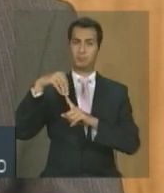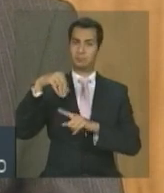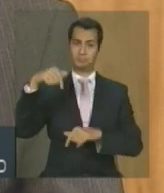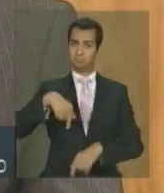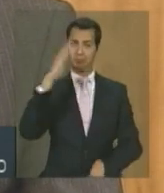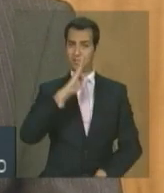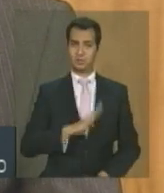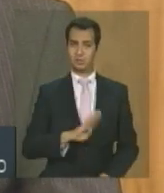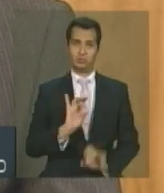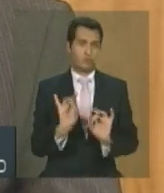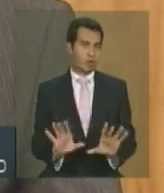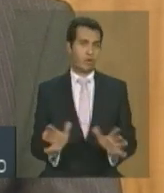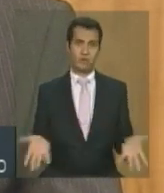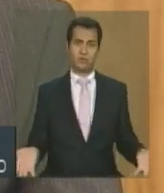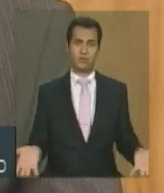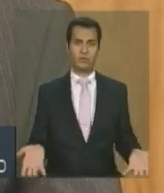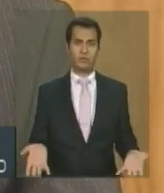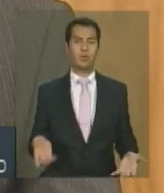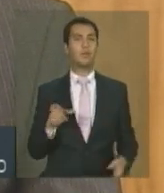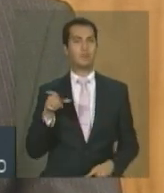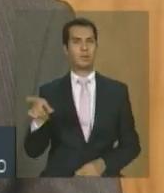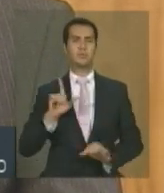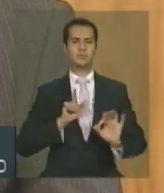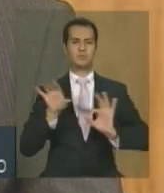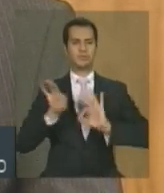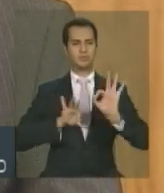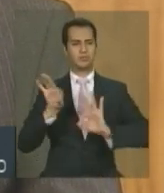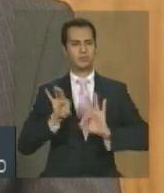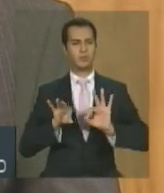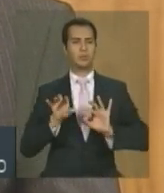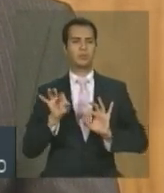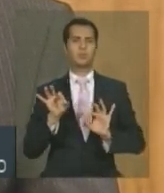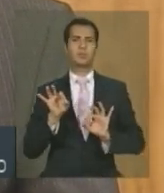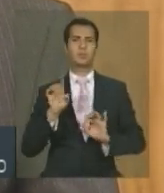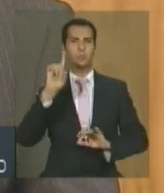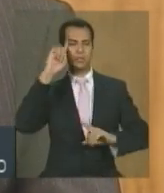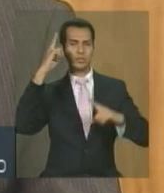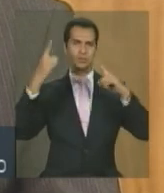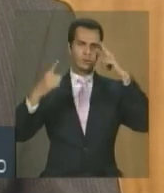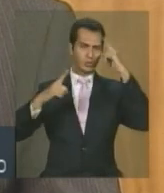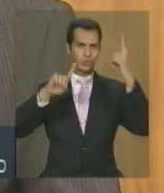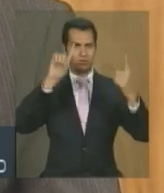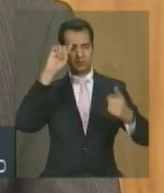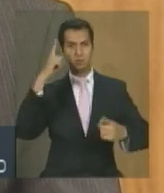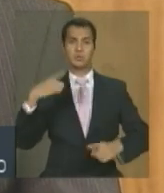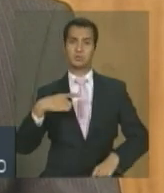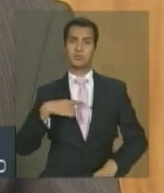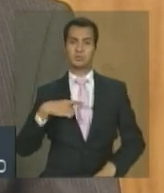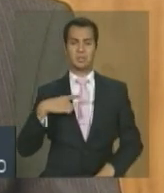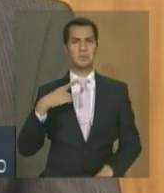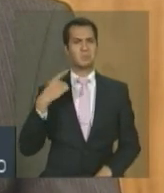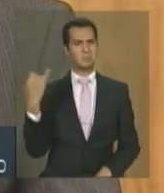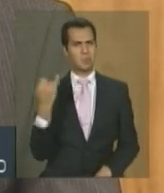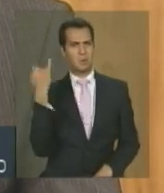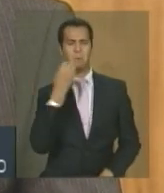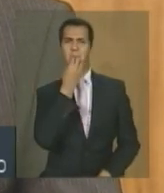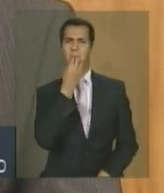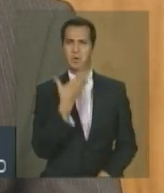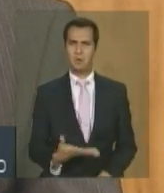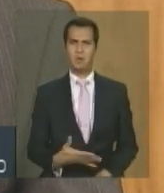feito importantes projetos de inovação, numa forma de gestão bastante criativa,